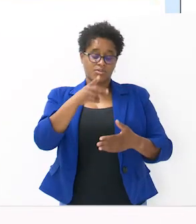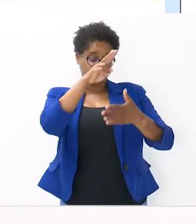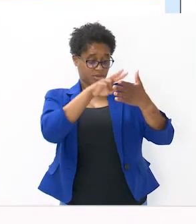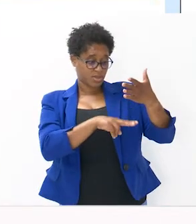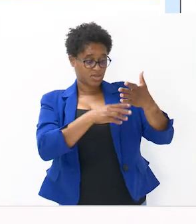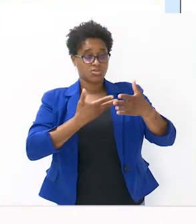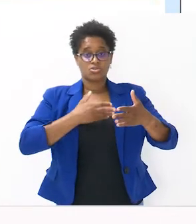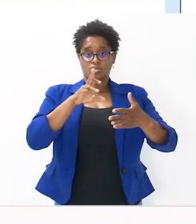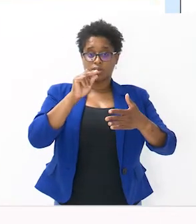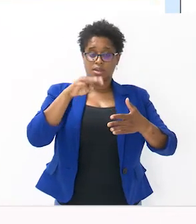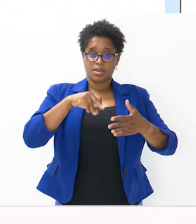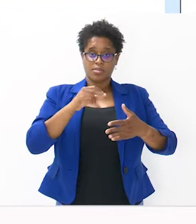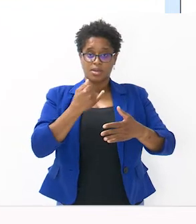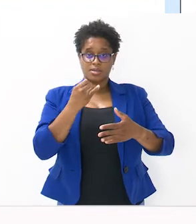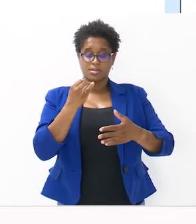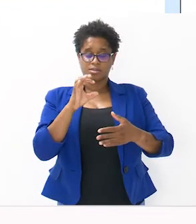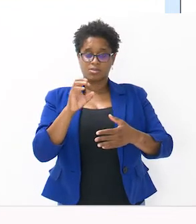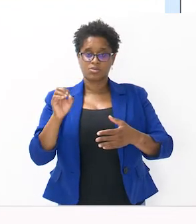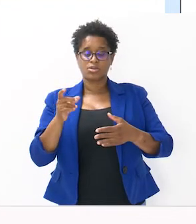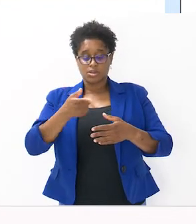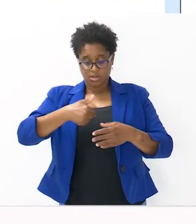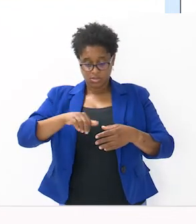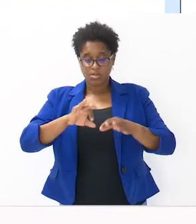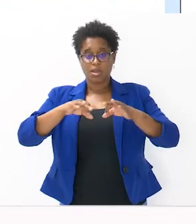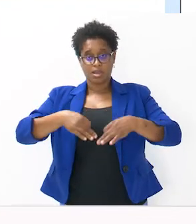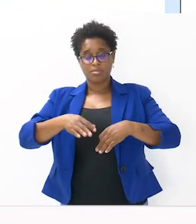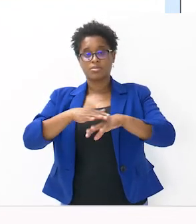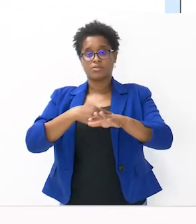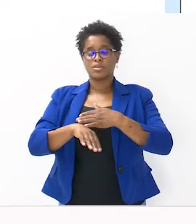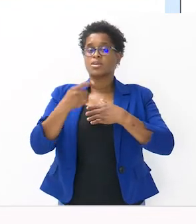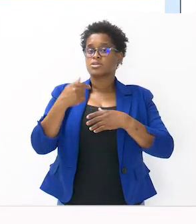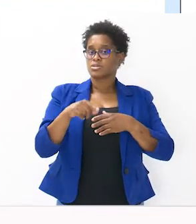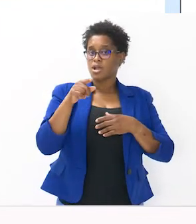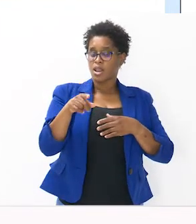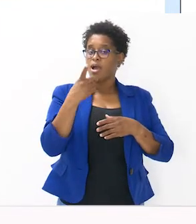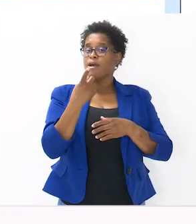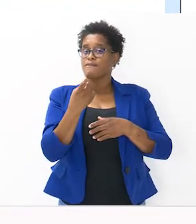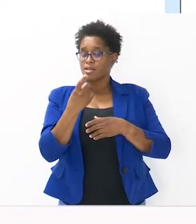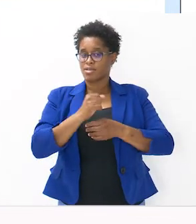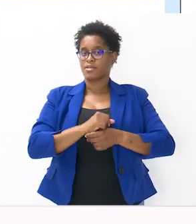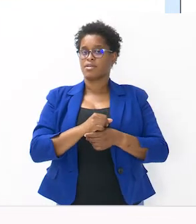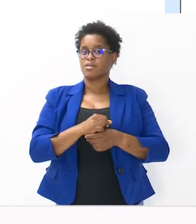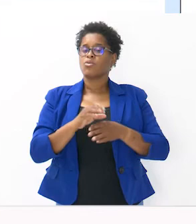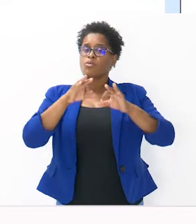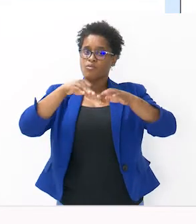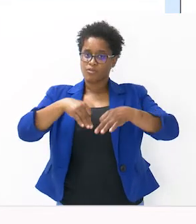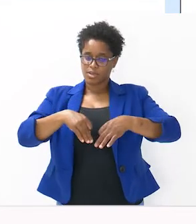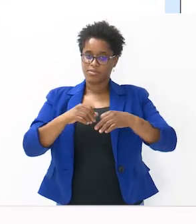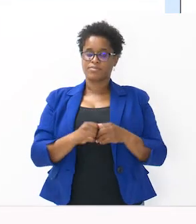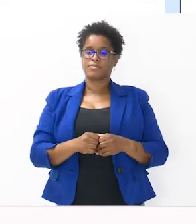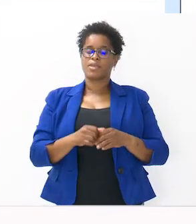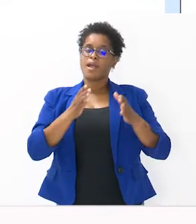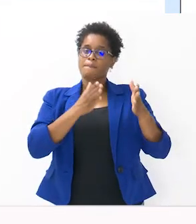texto dramático que acabamos de produzir, está a faltar o desfecho,